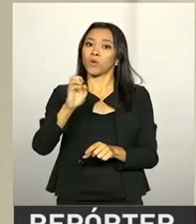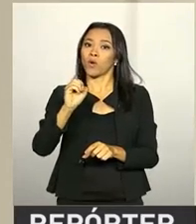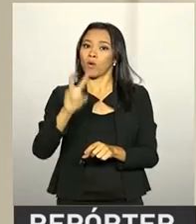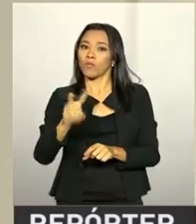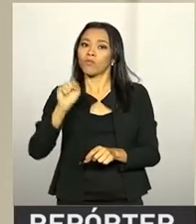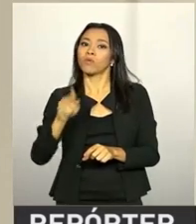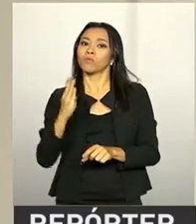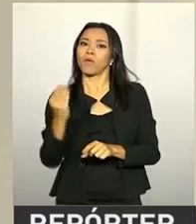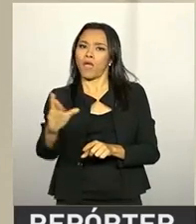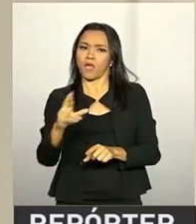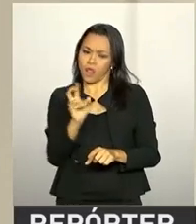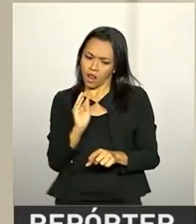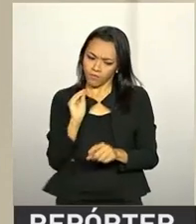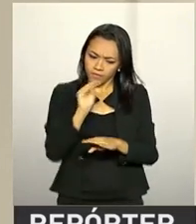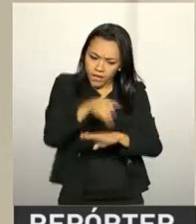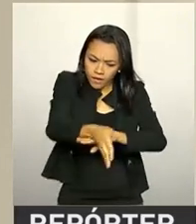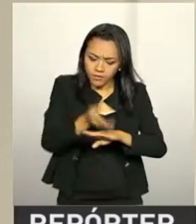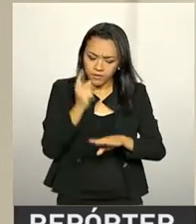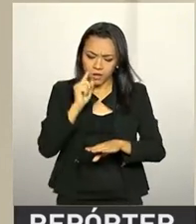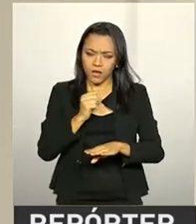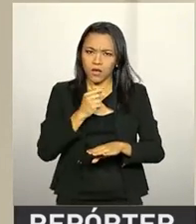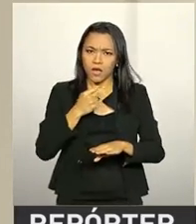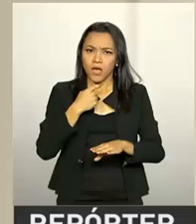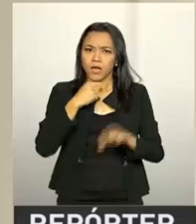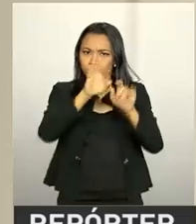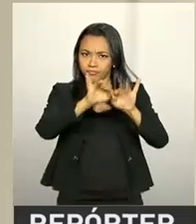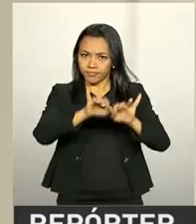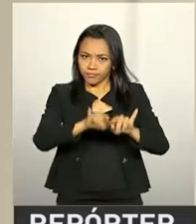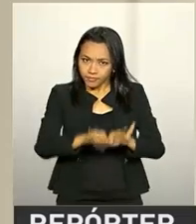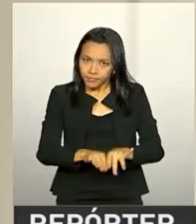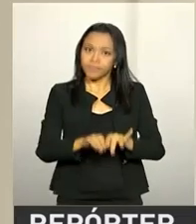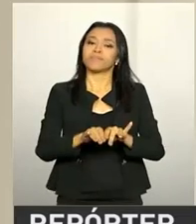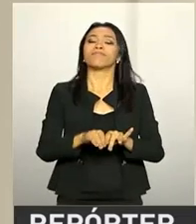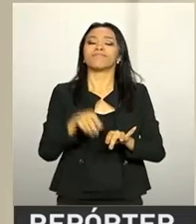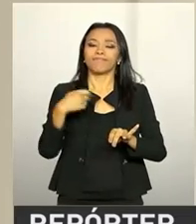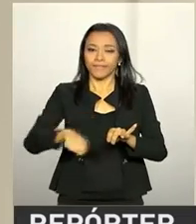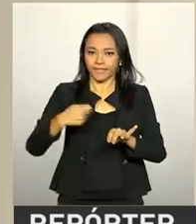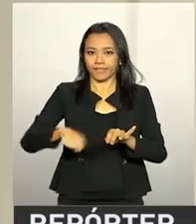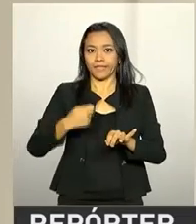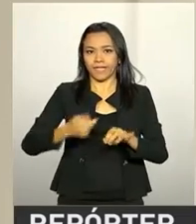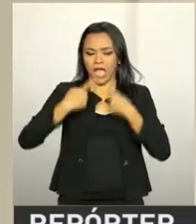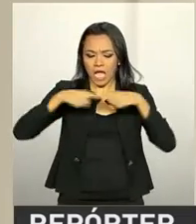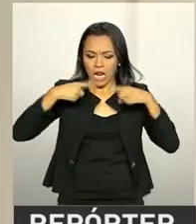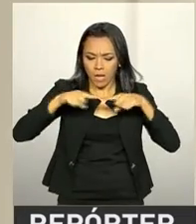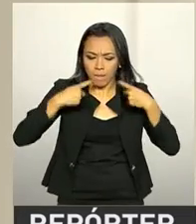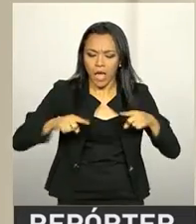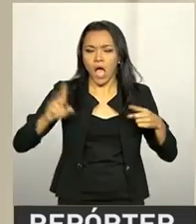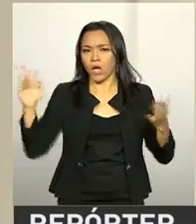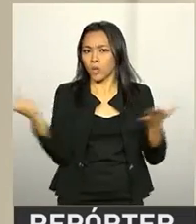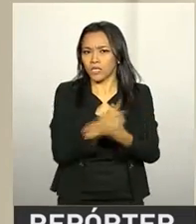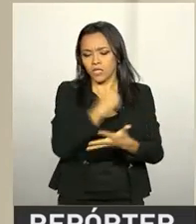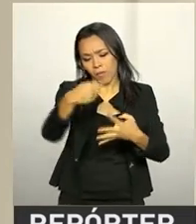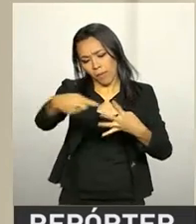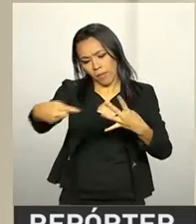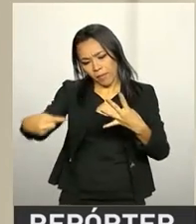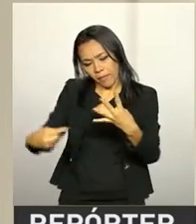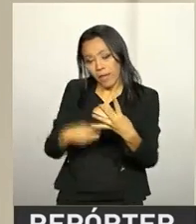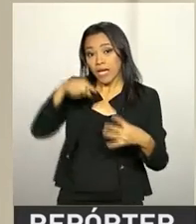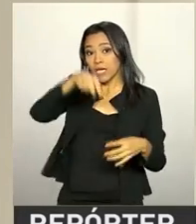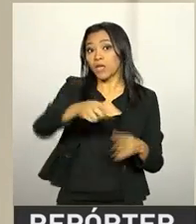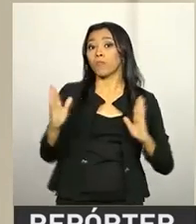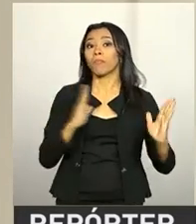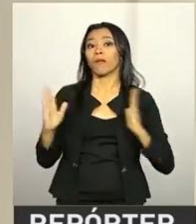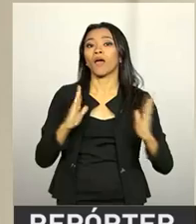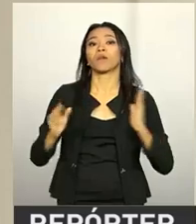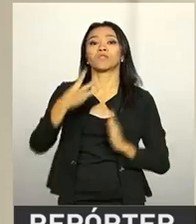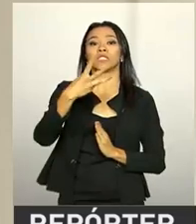reclamação dentro de um de um fornecedor previamente cadastrado ele faz a reclamação e esse fornecedor tem um prazo de